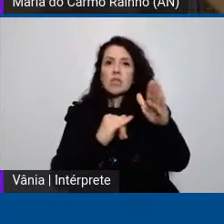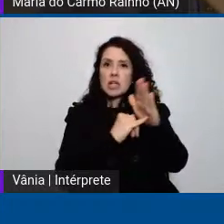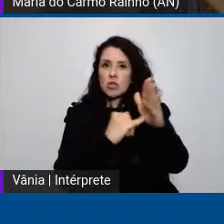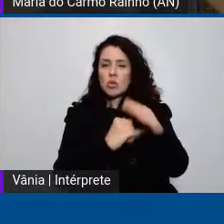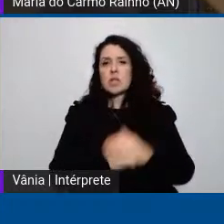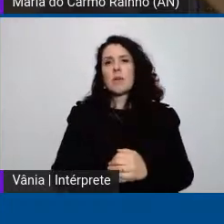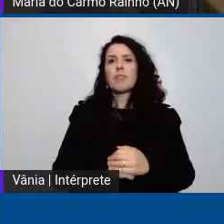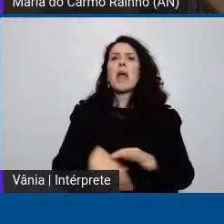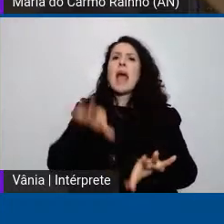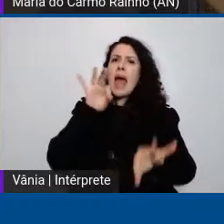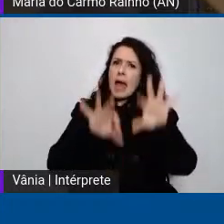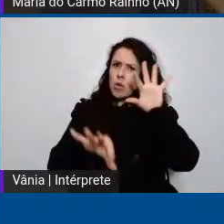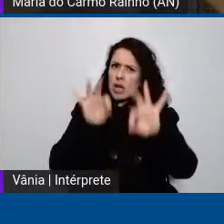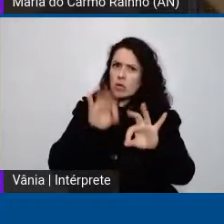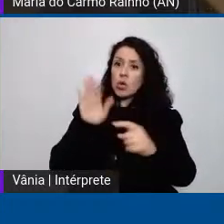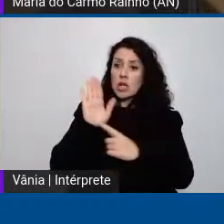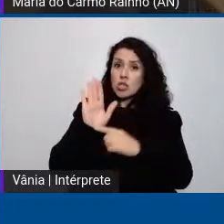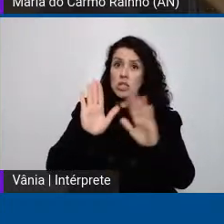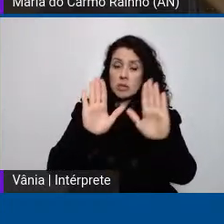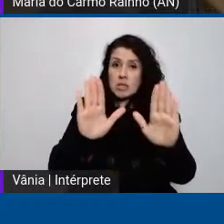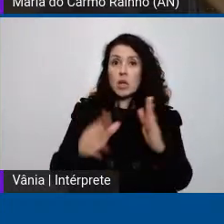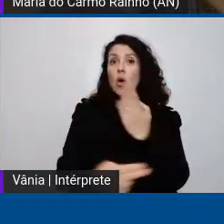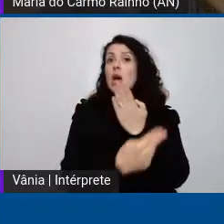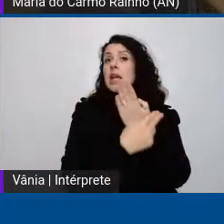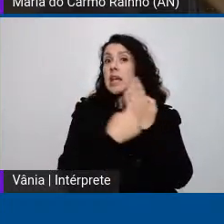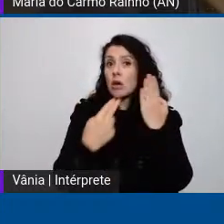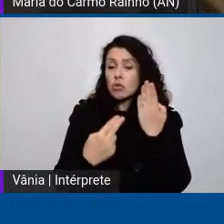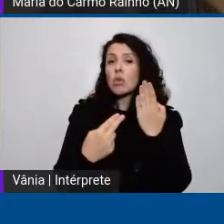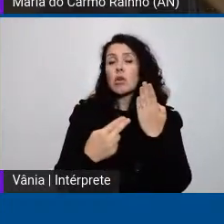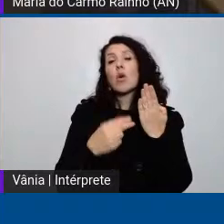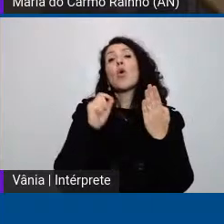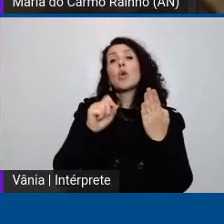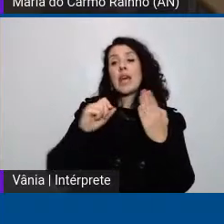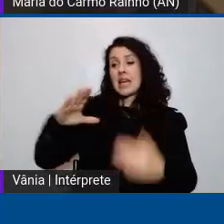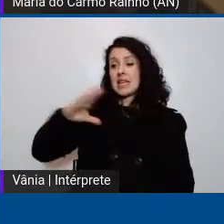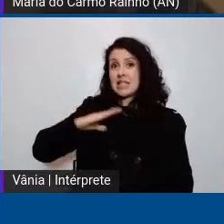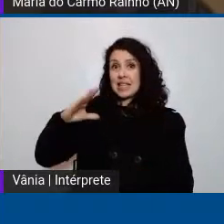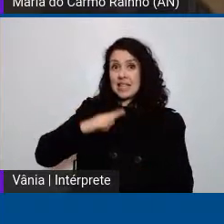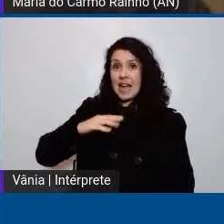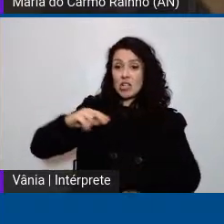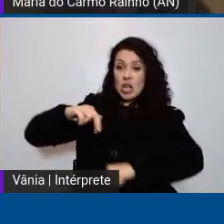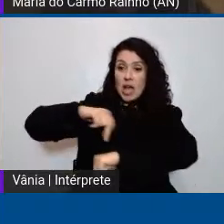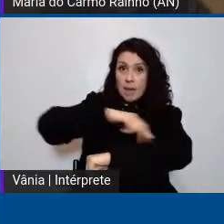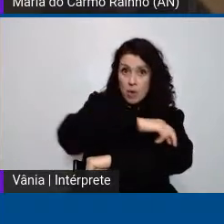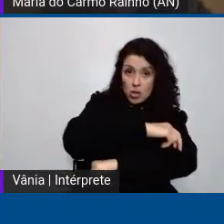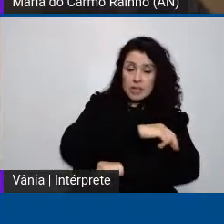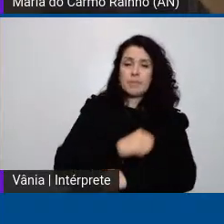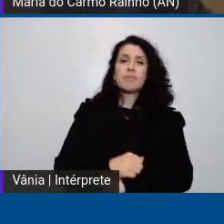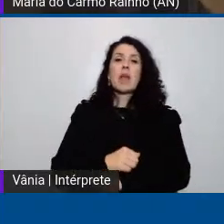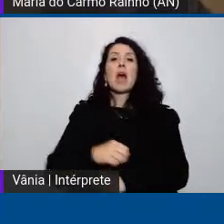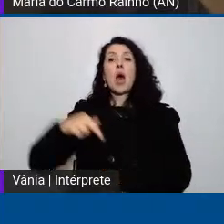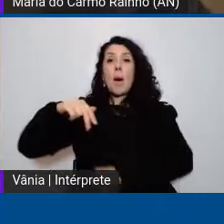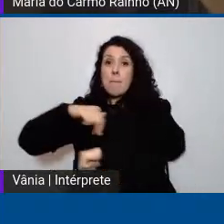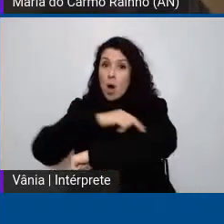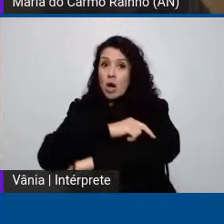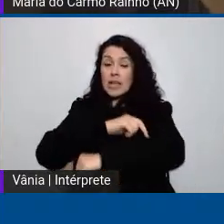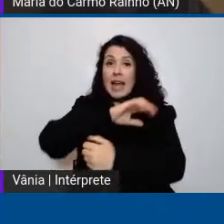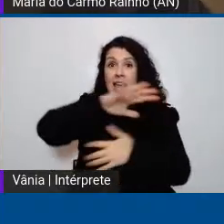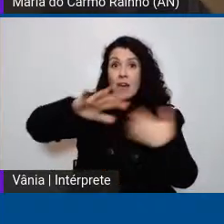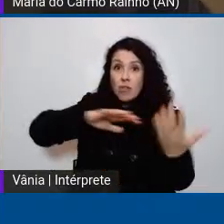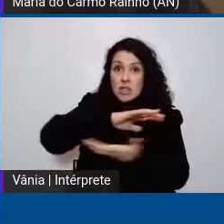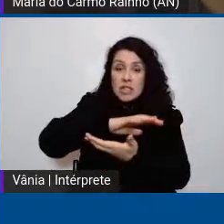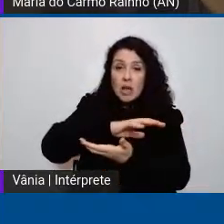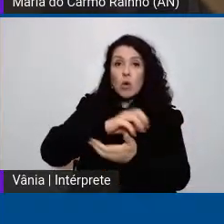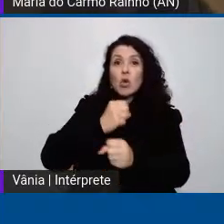de exposições e autora dos livros A Cidade e a Moda, Moda e Revolução nos anos 60 e Retratos Modernos